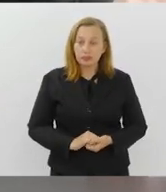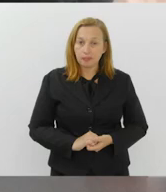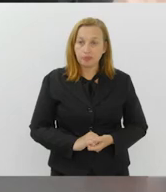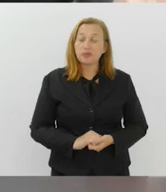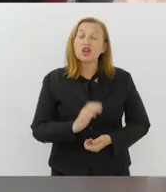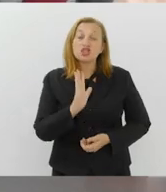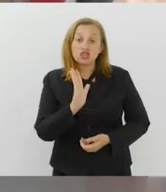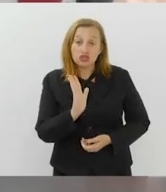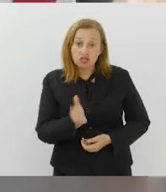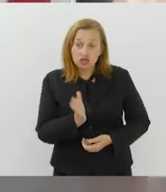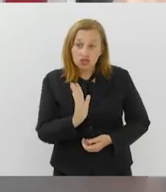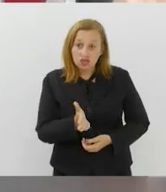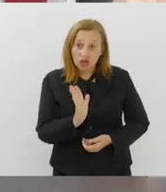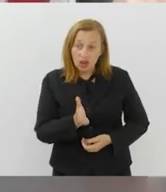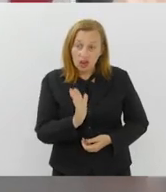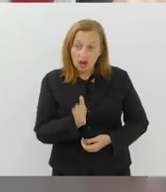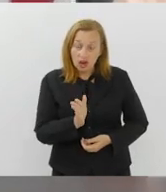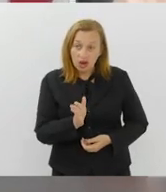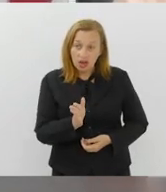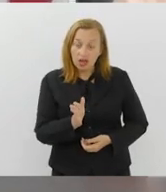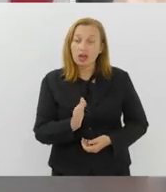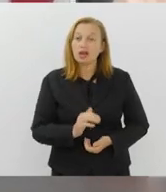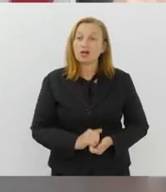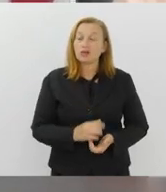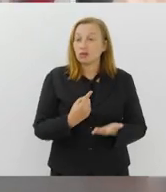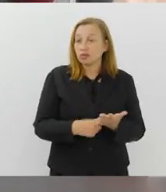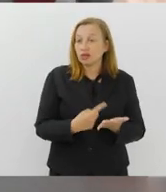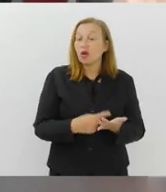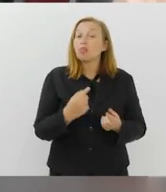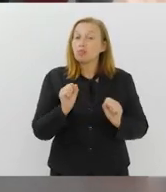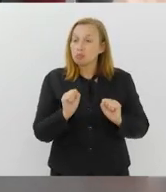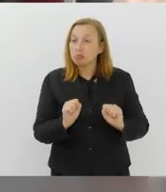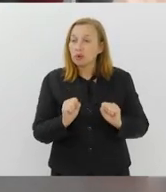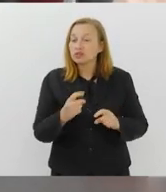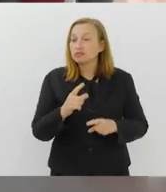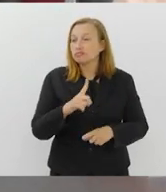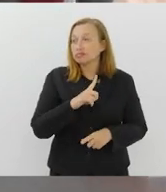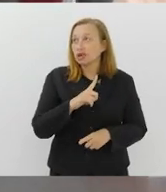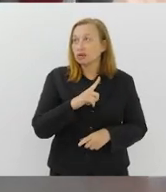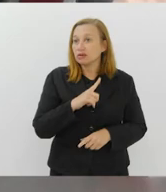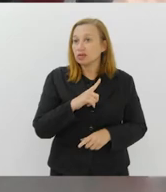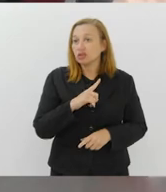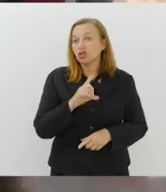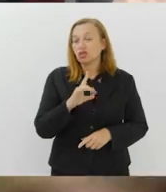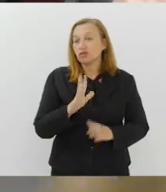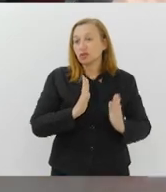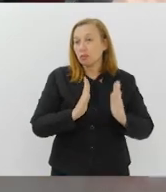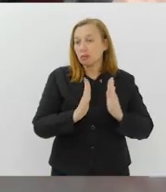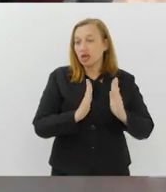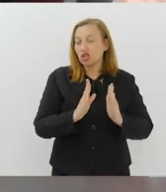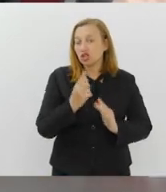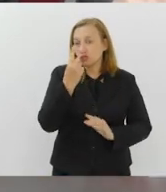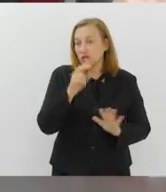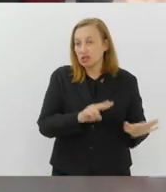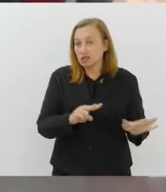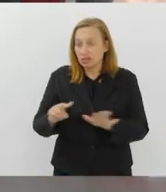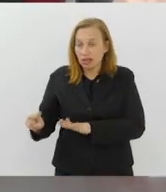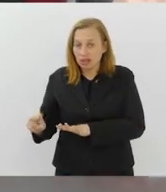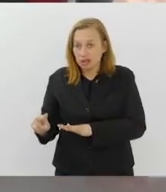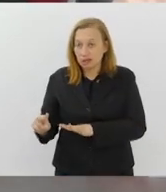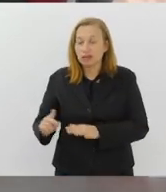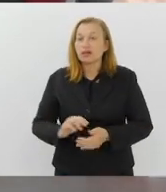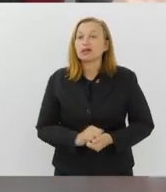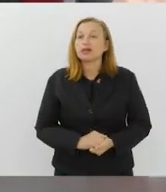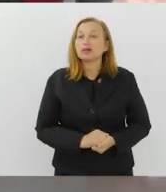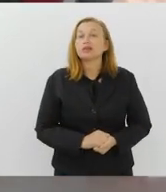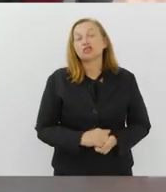já é uma antecipação, evidentemente, porque a gente pode ter, a gente vai ter só um intervalo de uma semana entre essas duas reuniões, então